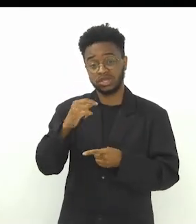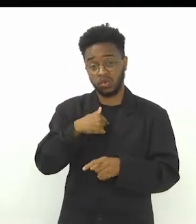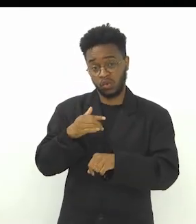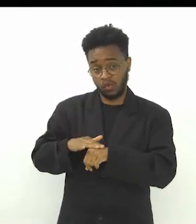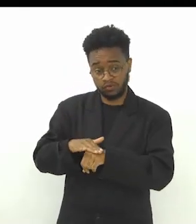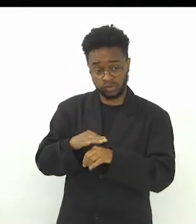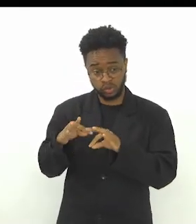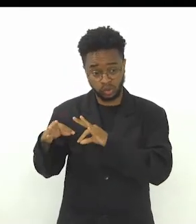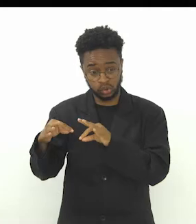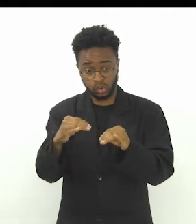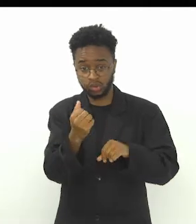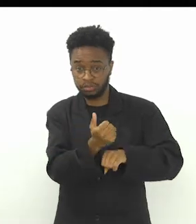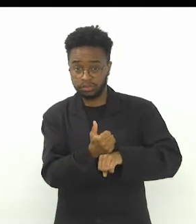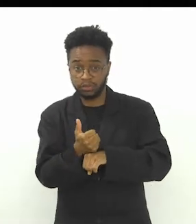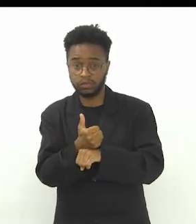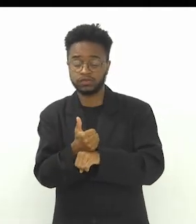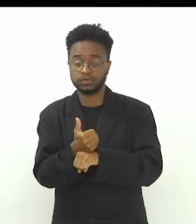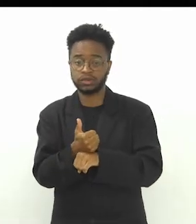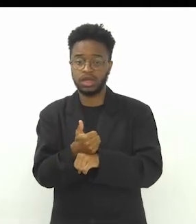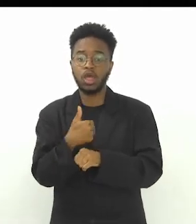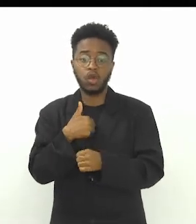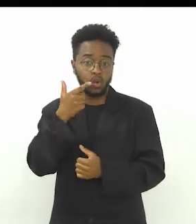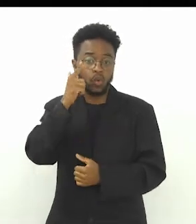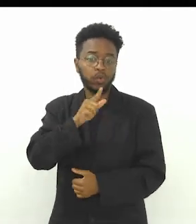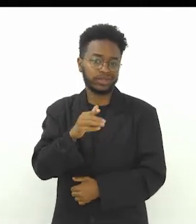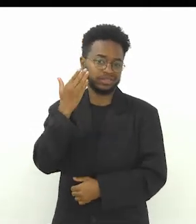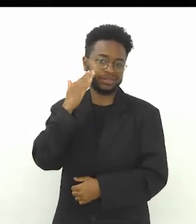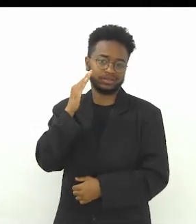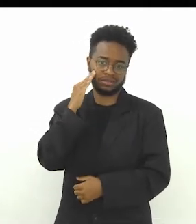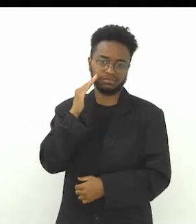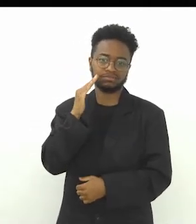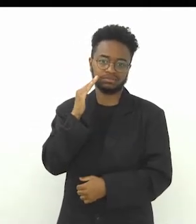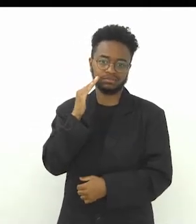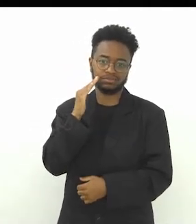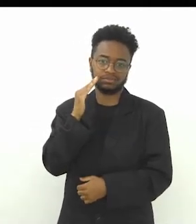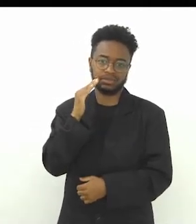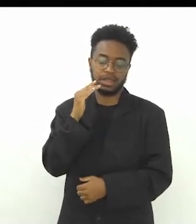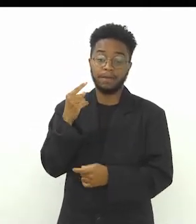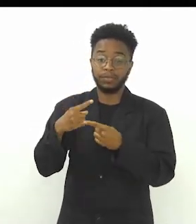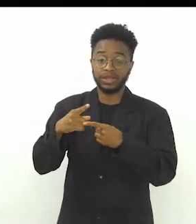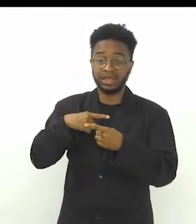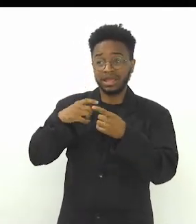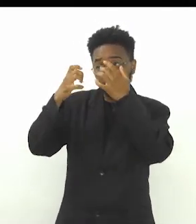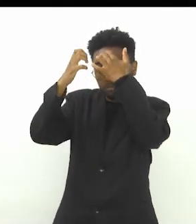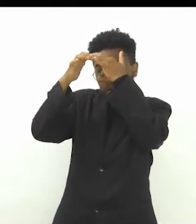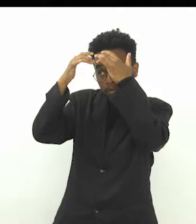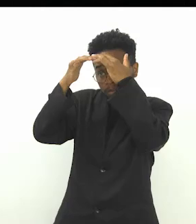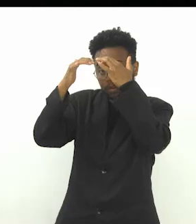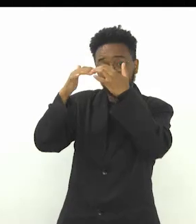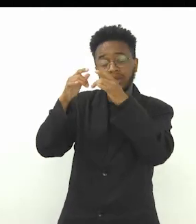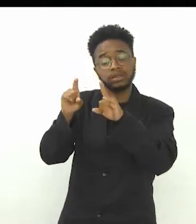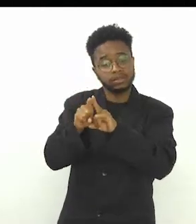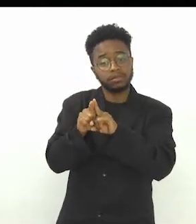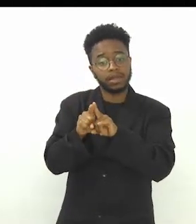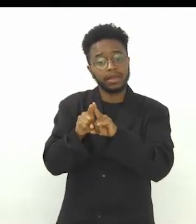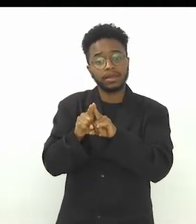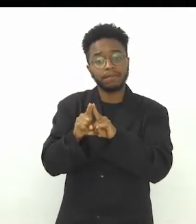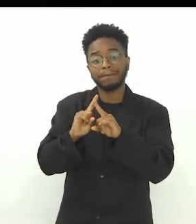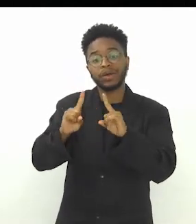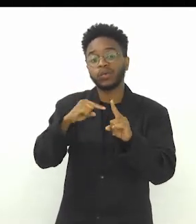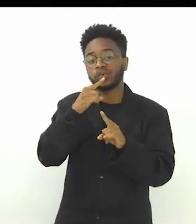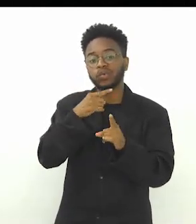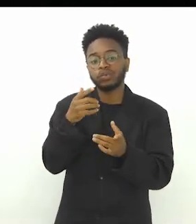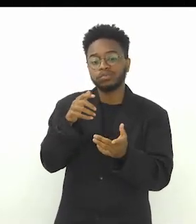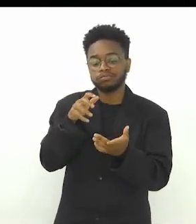com todos os carnavalescos, eu consigo entender que ele tem dentro da cabeça dele e que ainda não